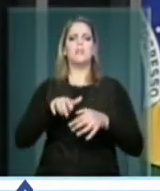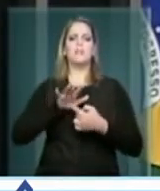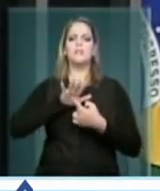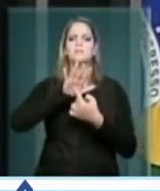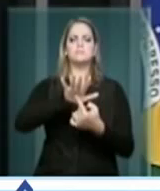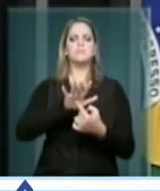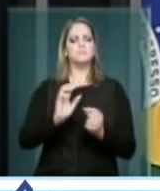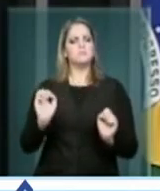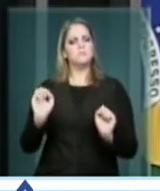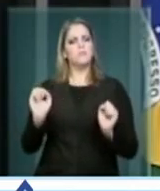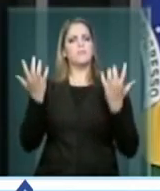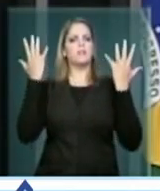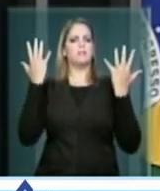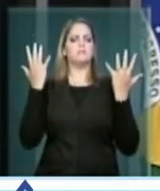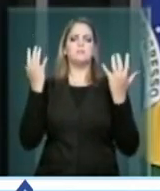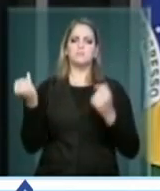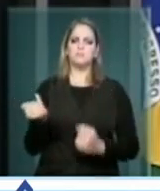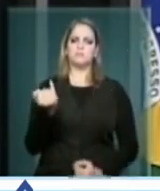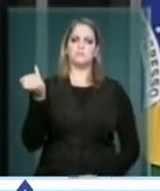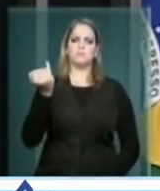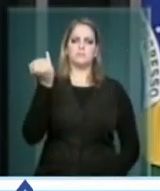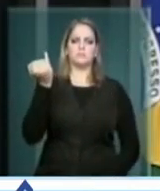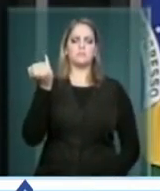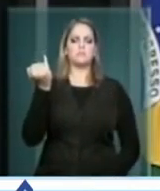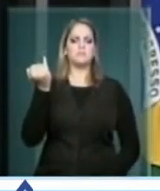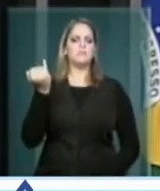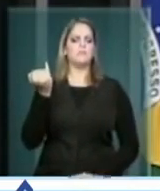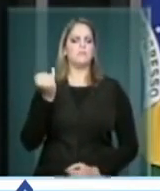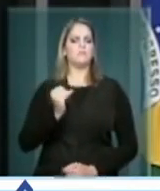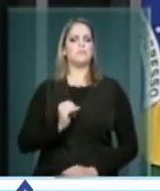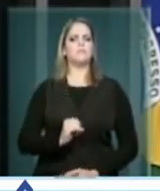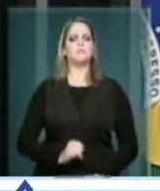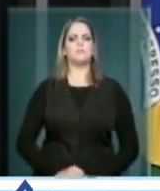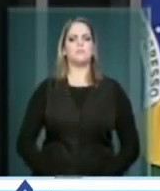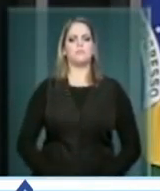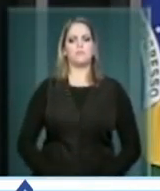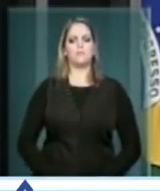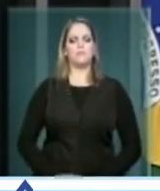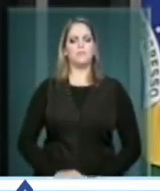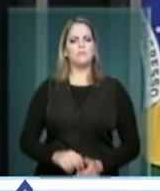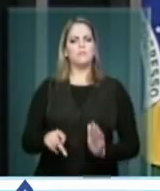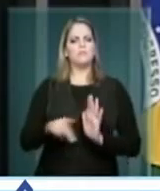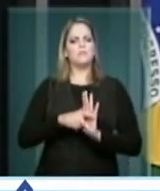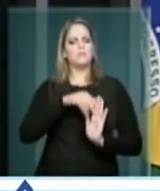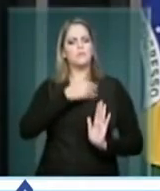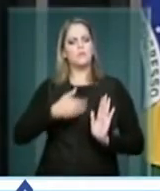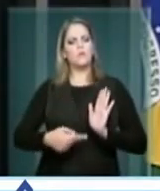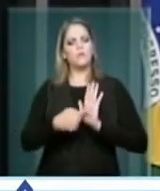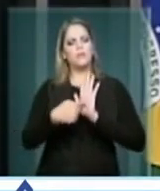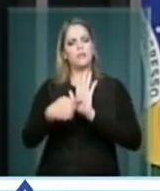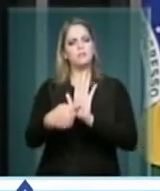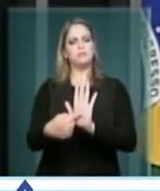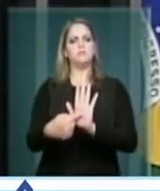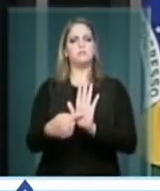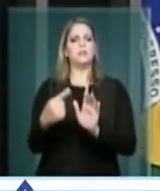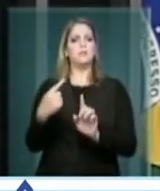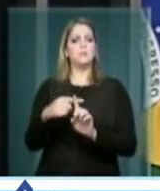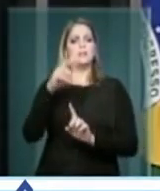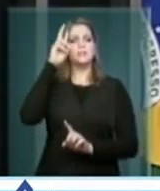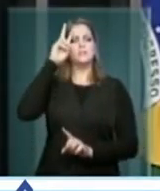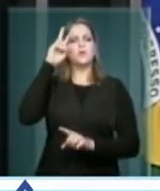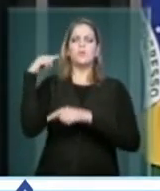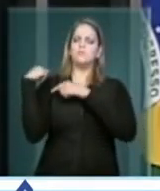de um evento que tão significativamente representa para a vida pública brasileira. É um histórico de